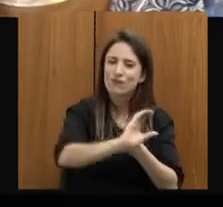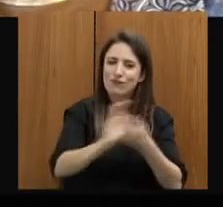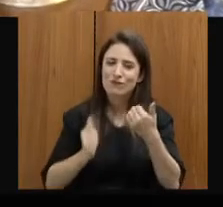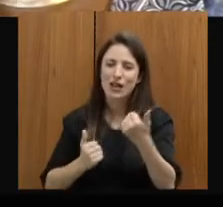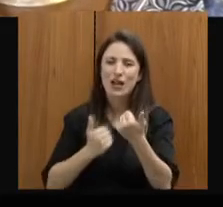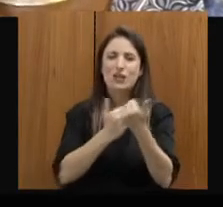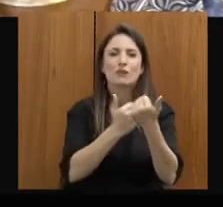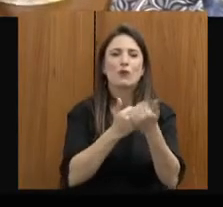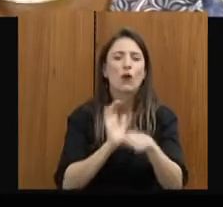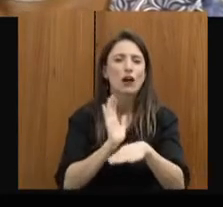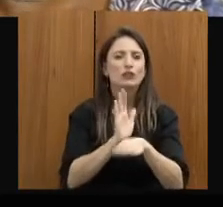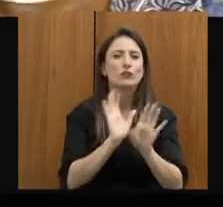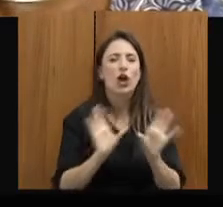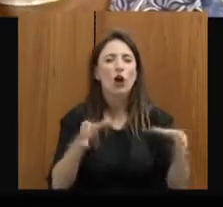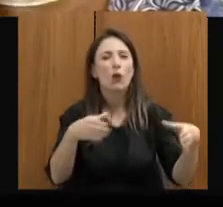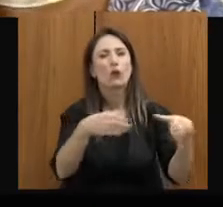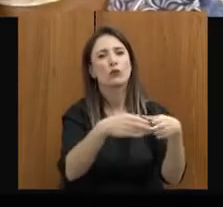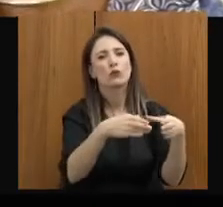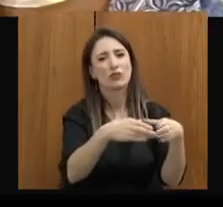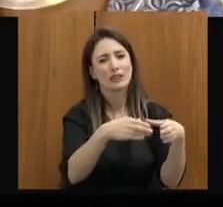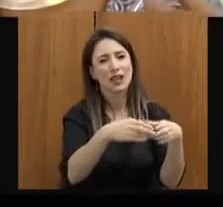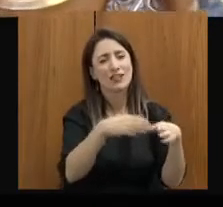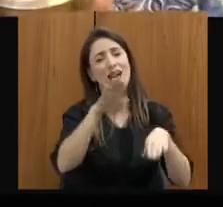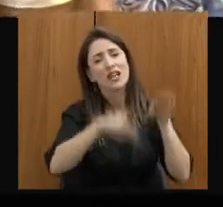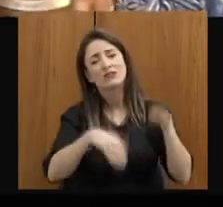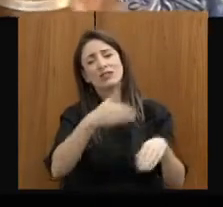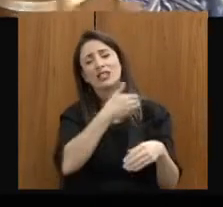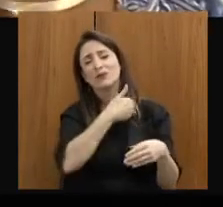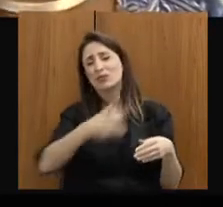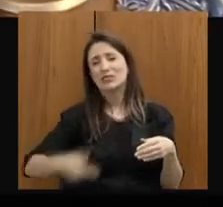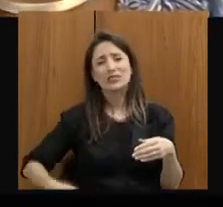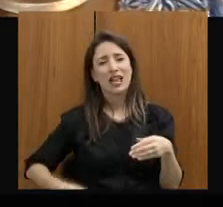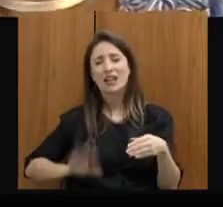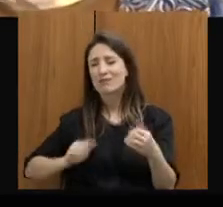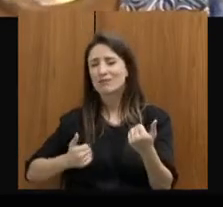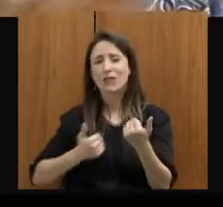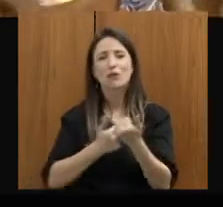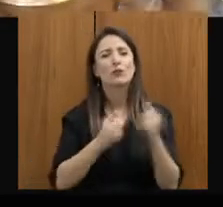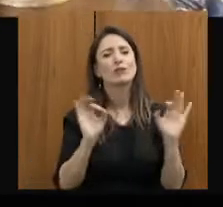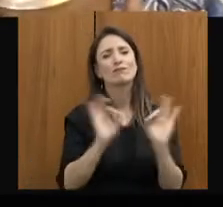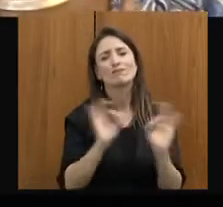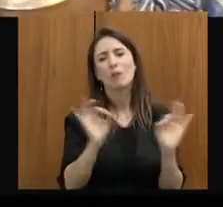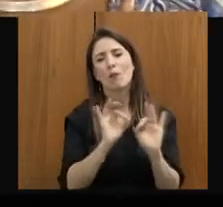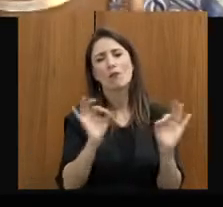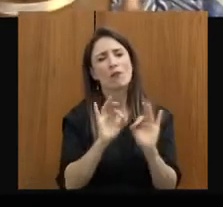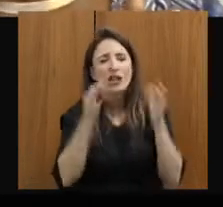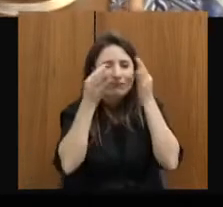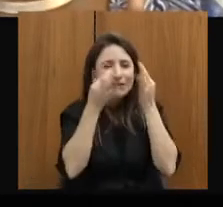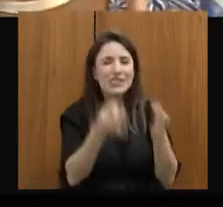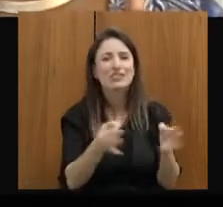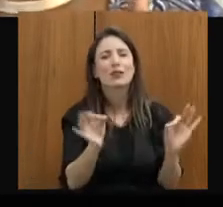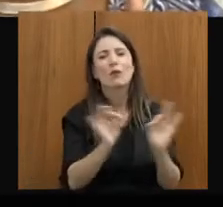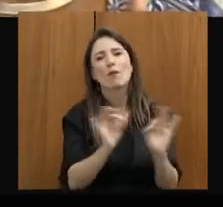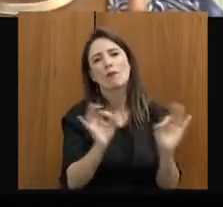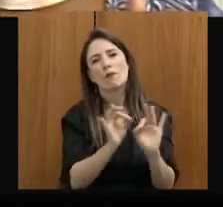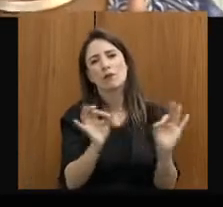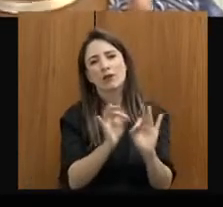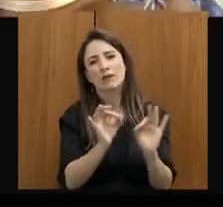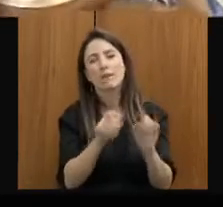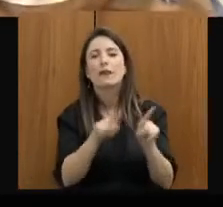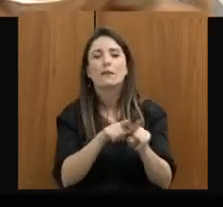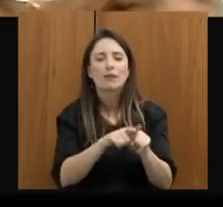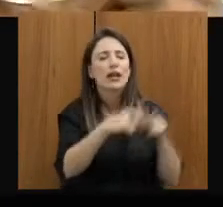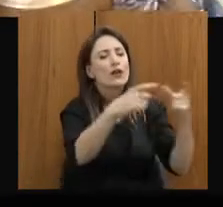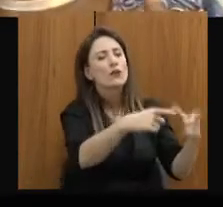nas comunidades e às vezes o Estado está longe de conseguir pegar a questão da regularização territorial